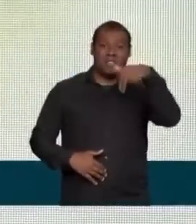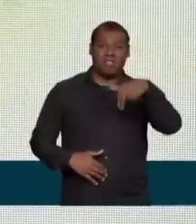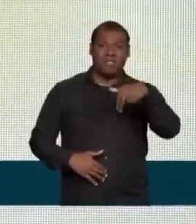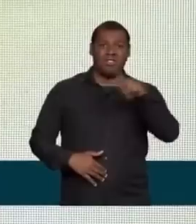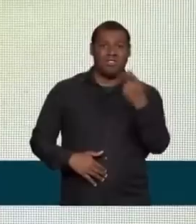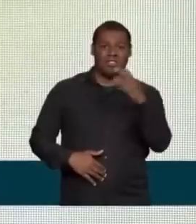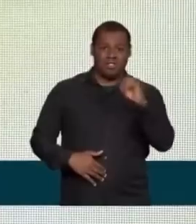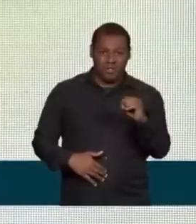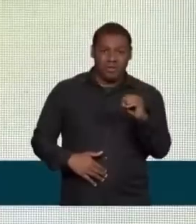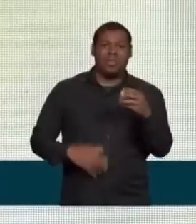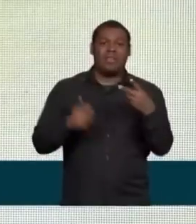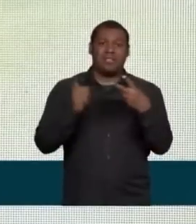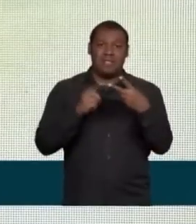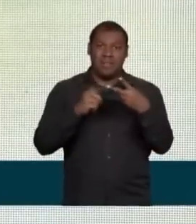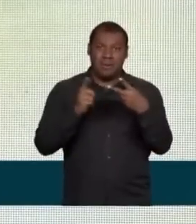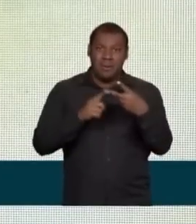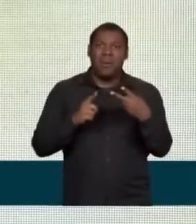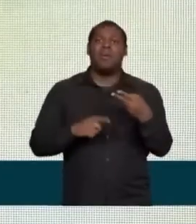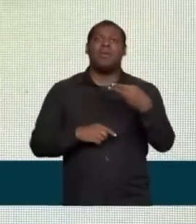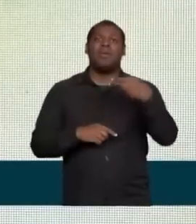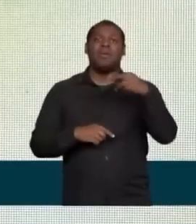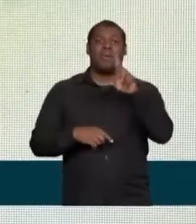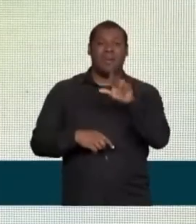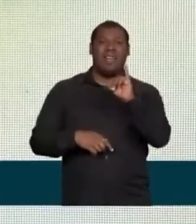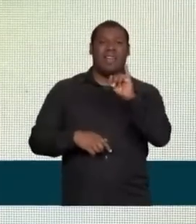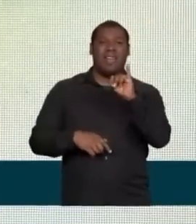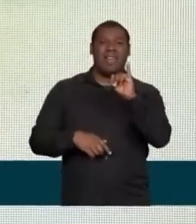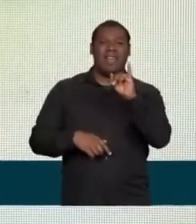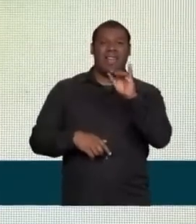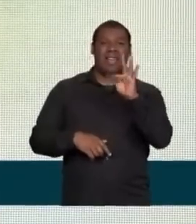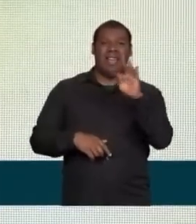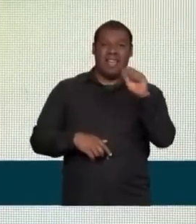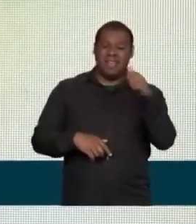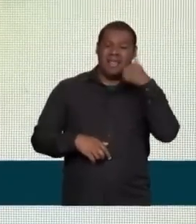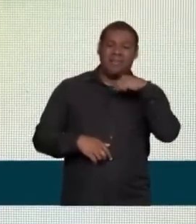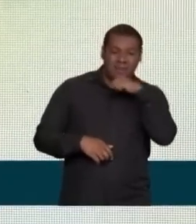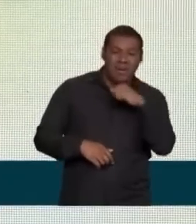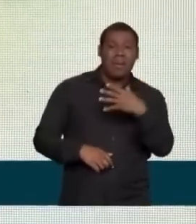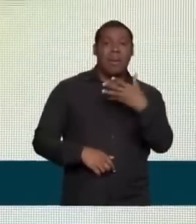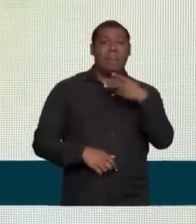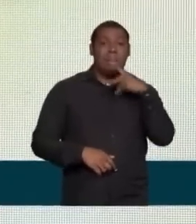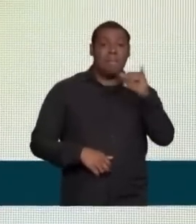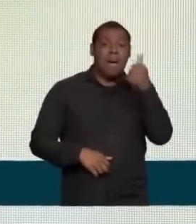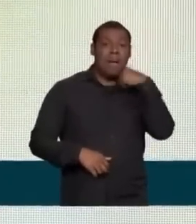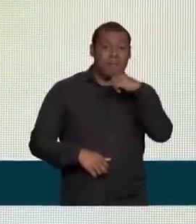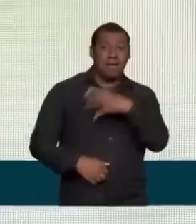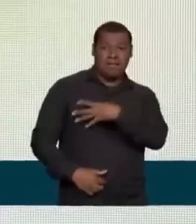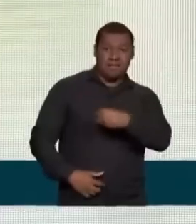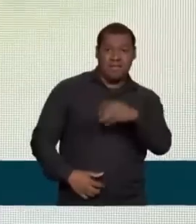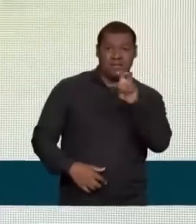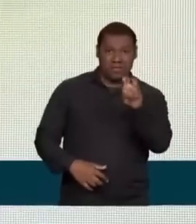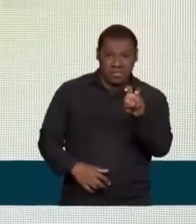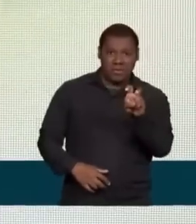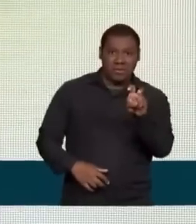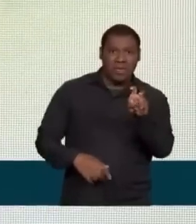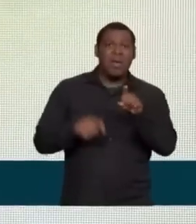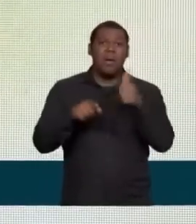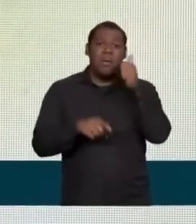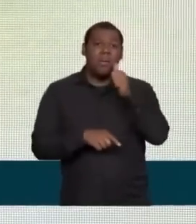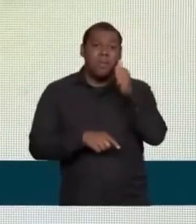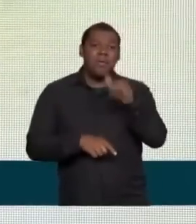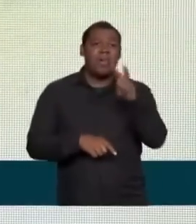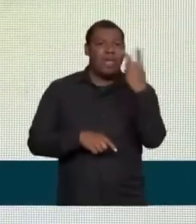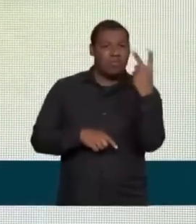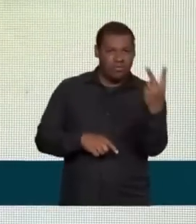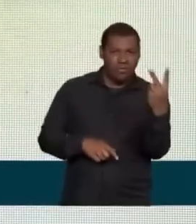pequena no interior da Bahia. Meus pais tiveram 5 filhos, eu, minhas 2 irmãs, meu irmão